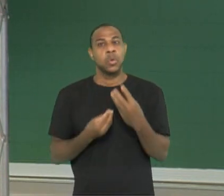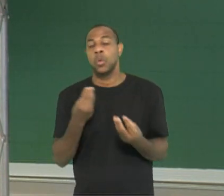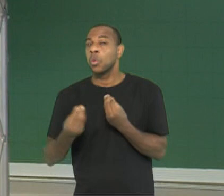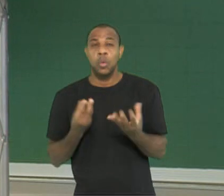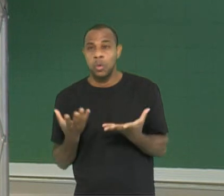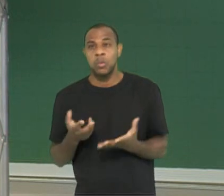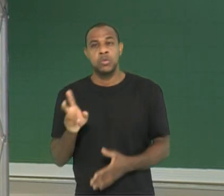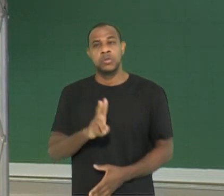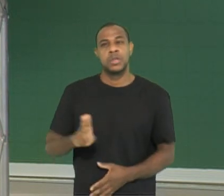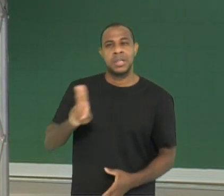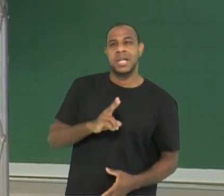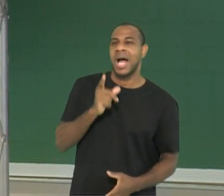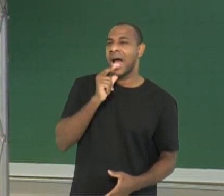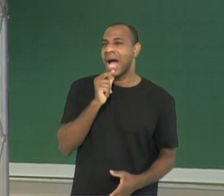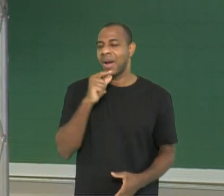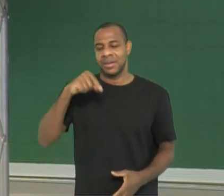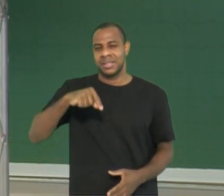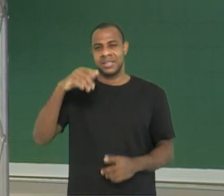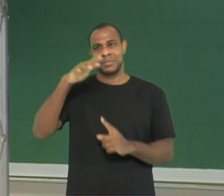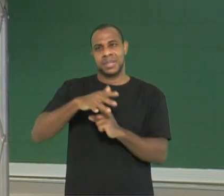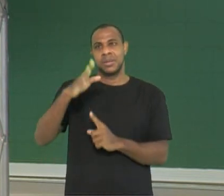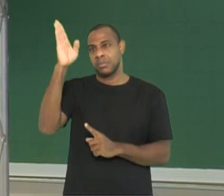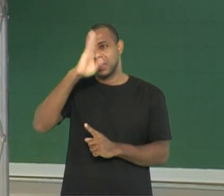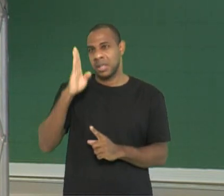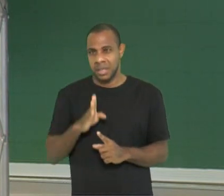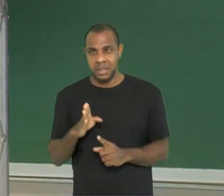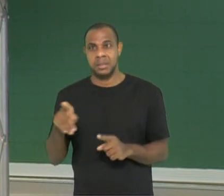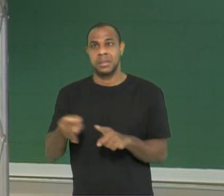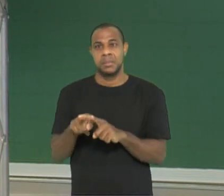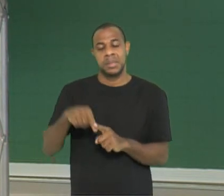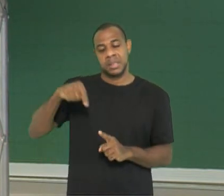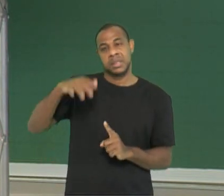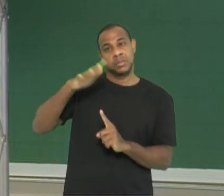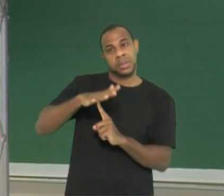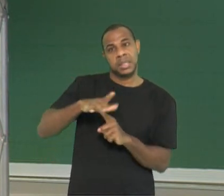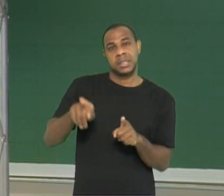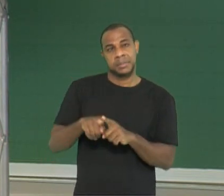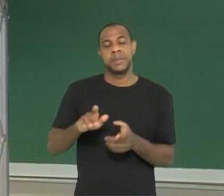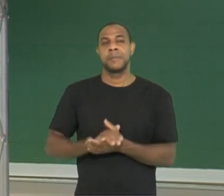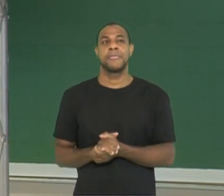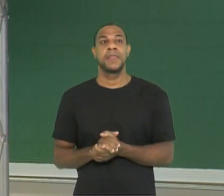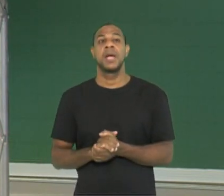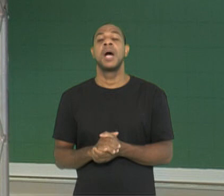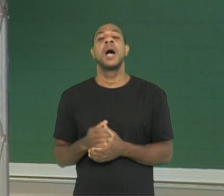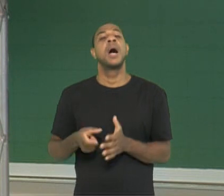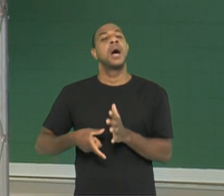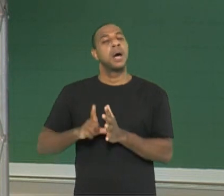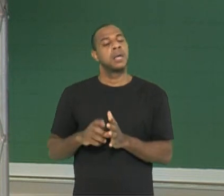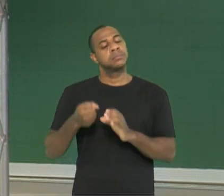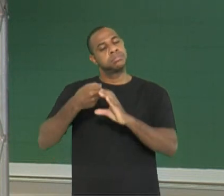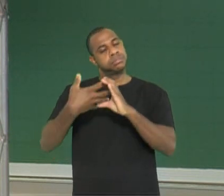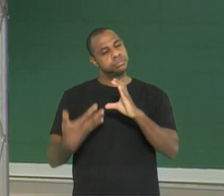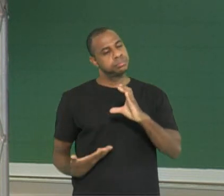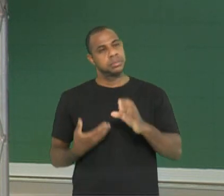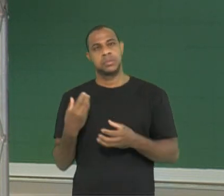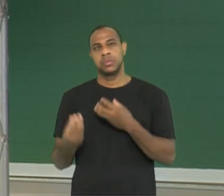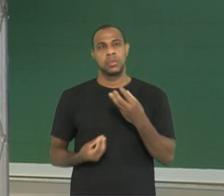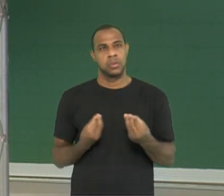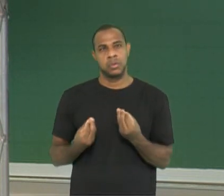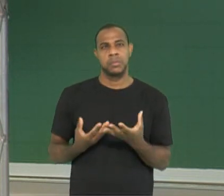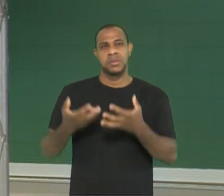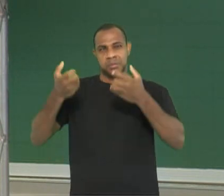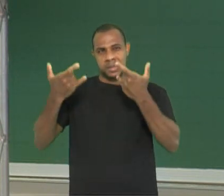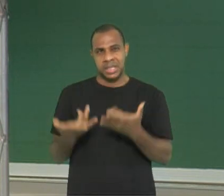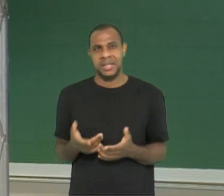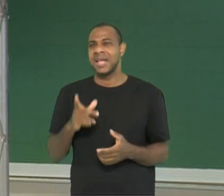potencial hídrico, principalmente do Brasil e também do nosso estado. Mas antes da gente caracterizar melhor o potencial hídrico,